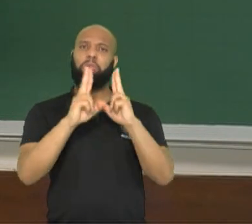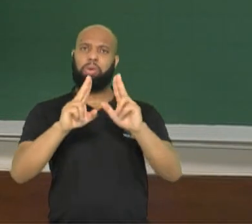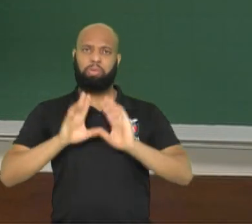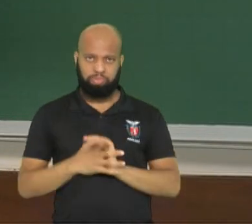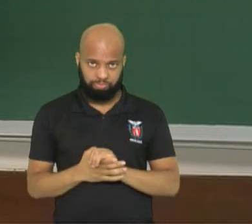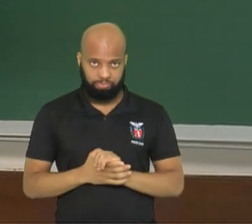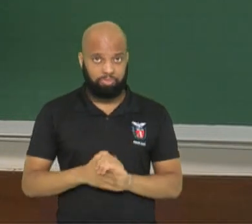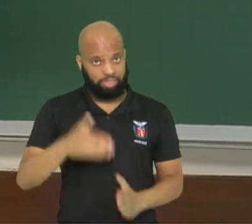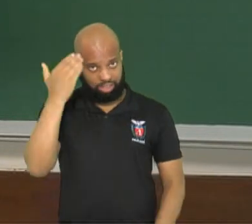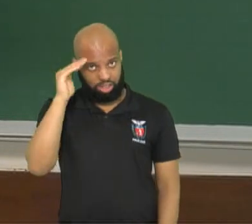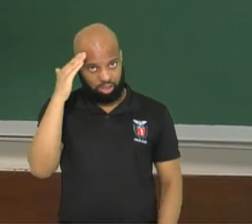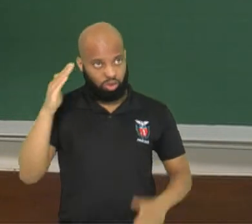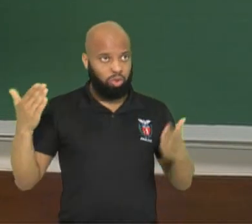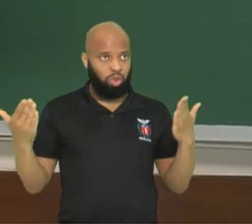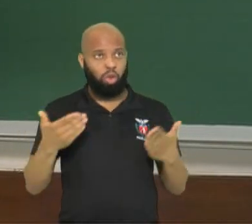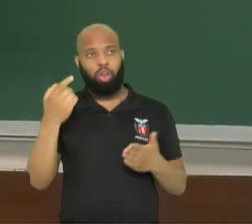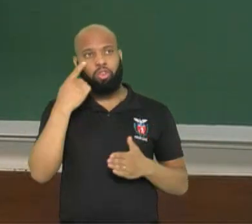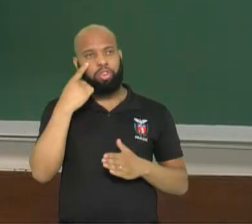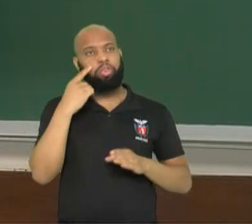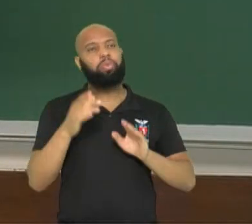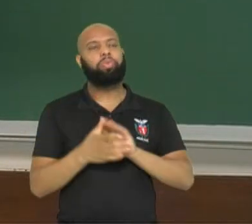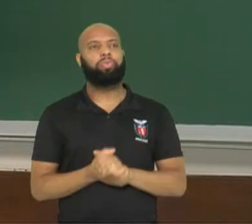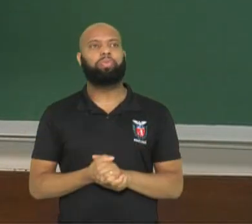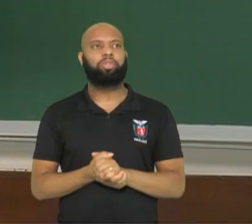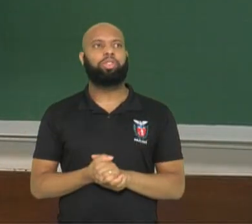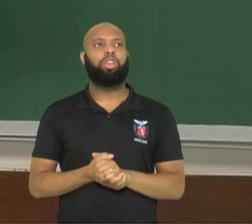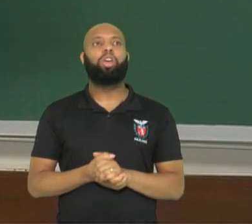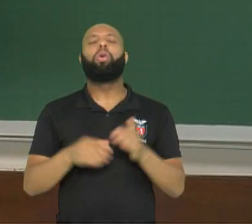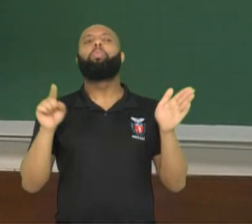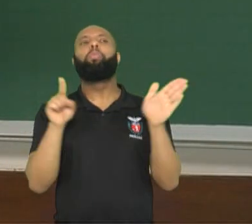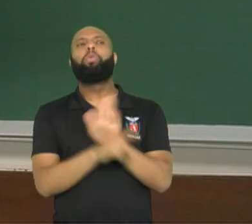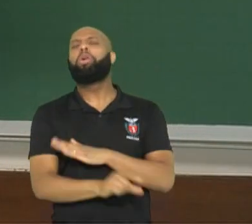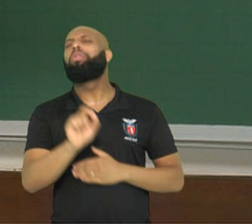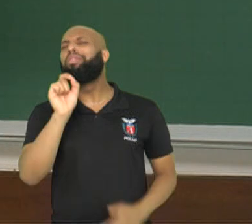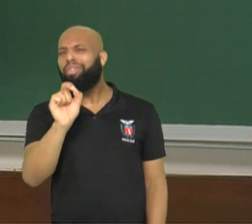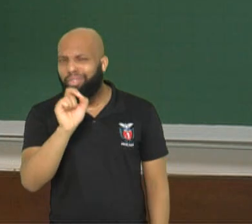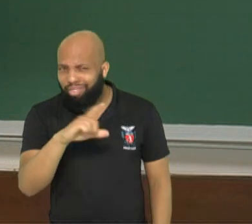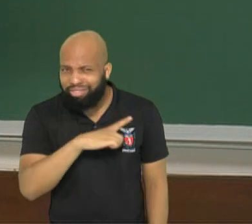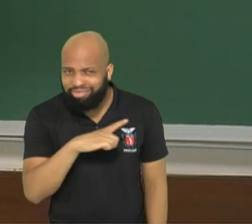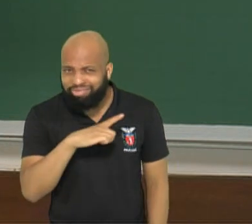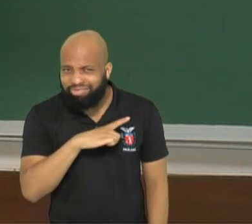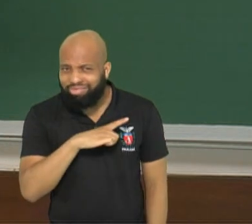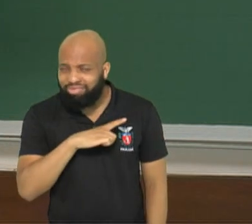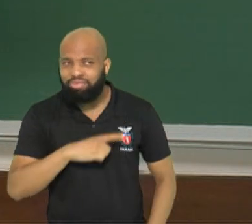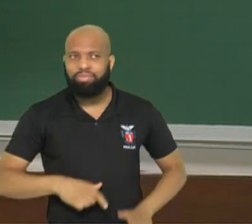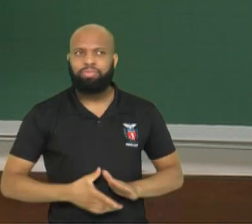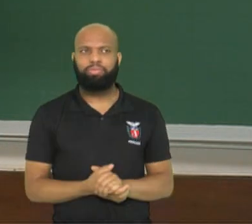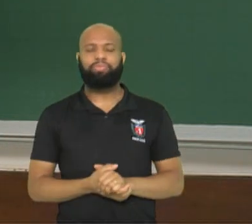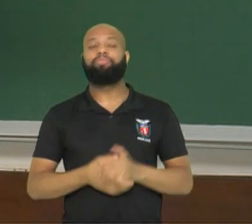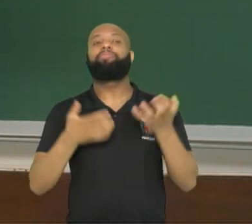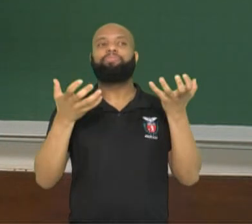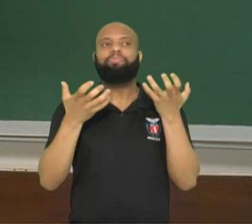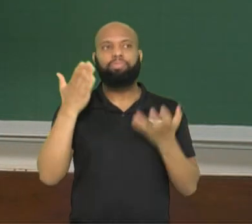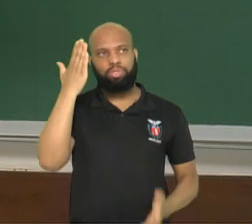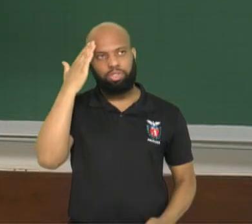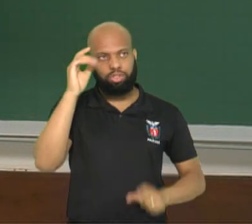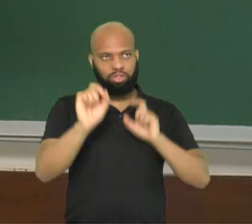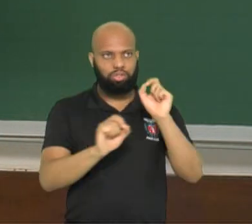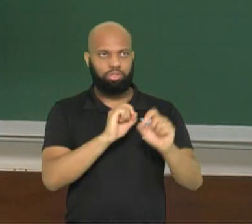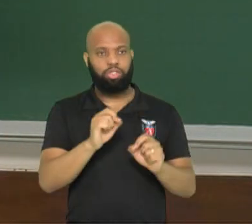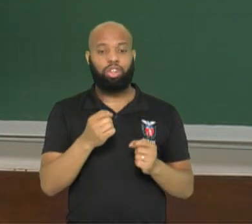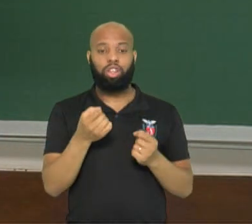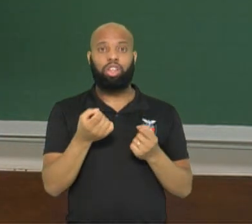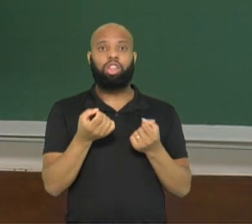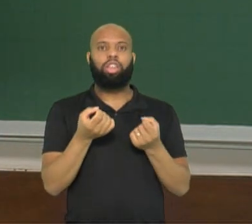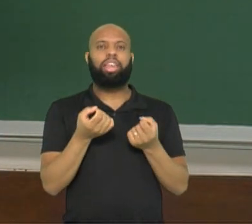ok? Então, beleza. Qual era a pergunta mesmo do nosso exercício? Ele quer saber qual